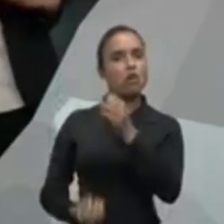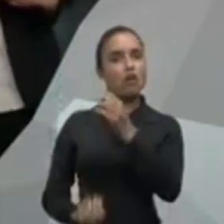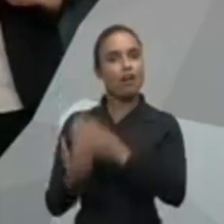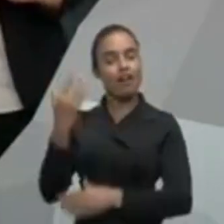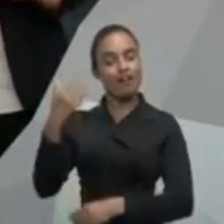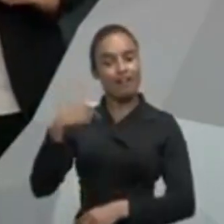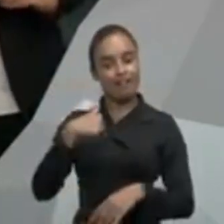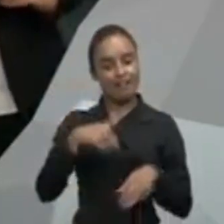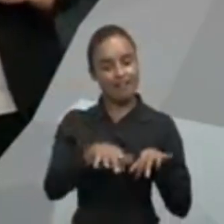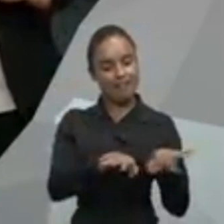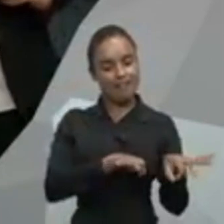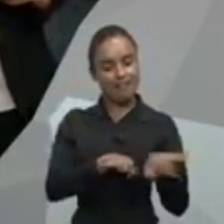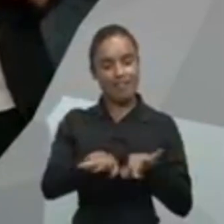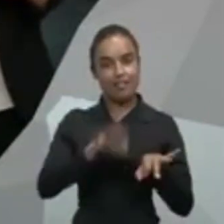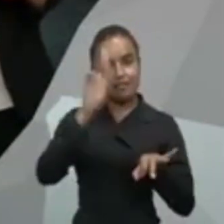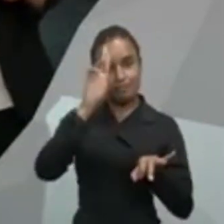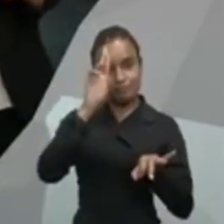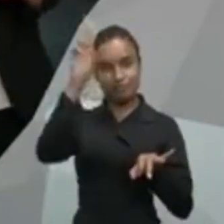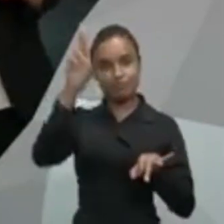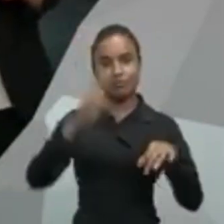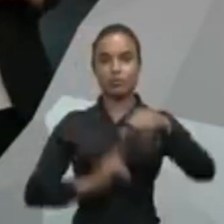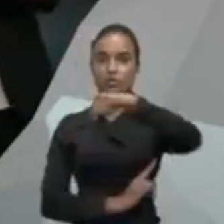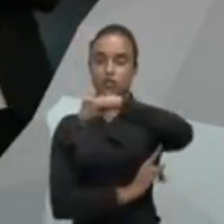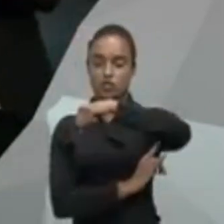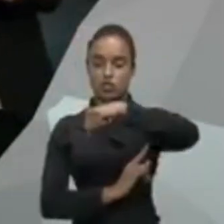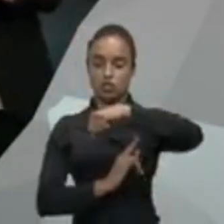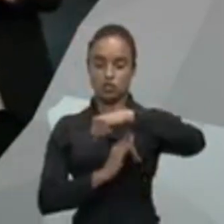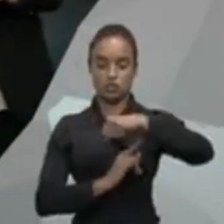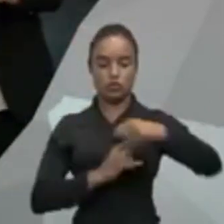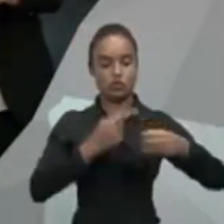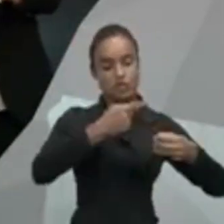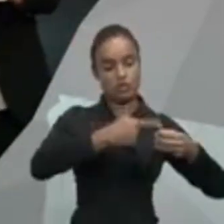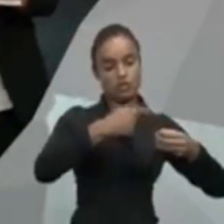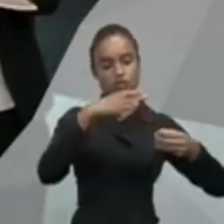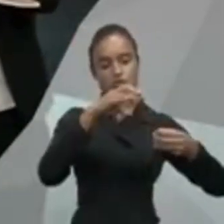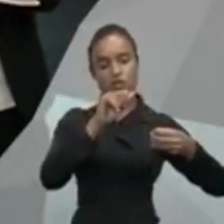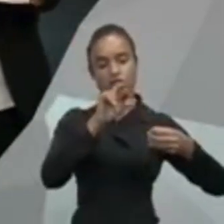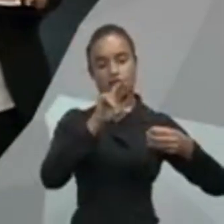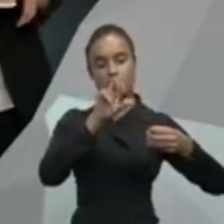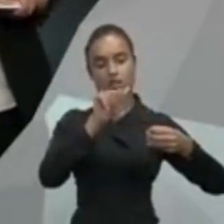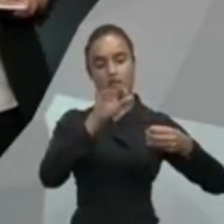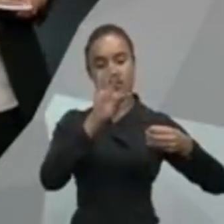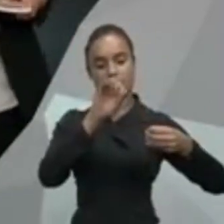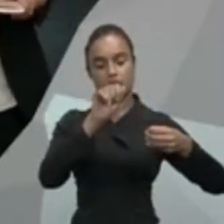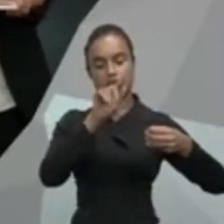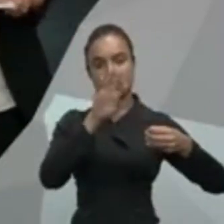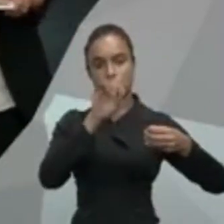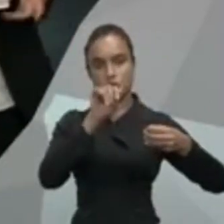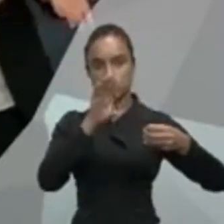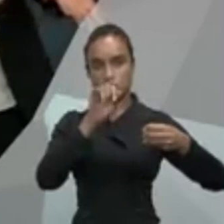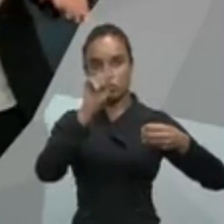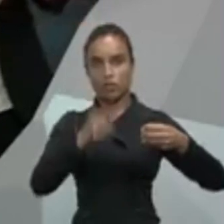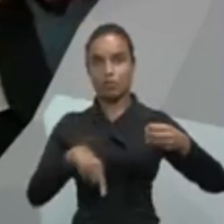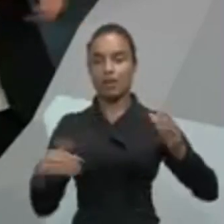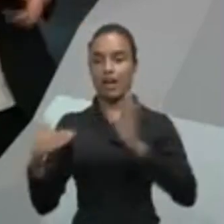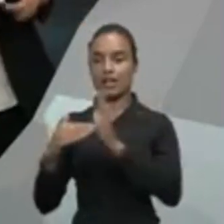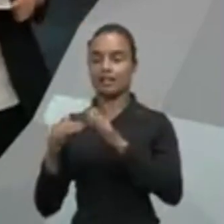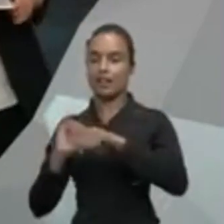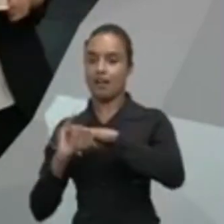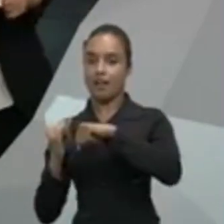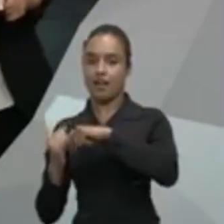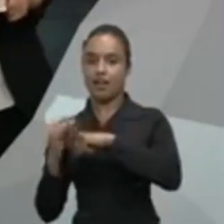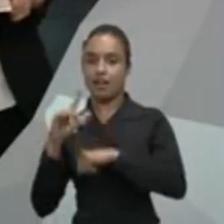a projetista-chefe da ponte que vai ligar as cidades de Caraguatatuba e Ilhabela no litoral de São Paulo. E por isso estou